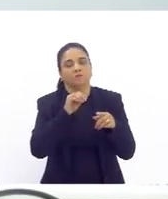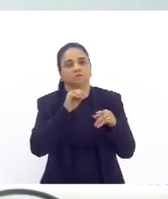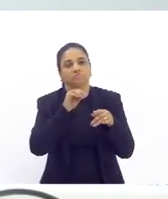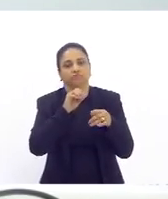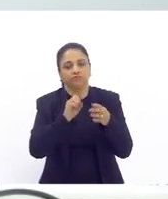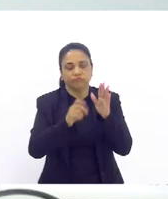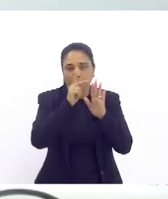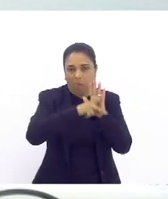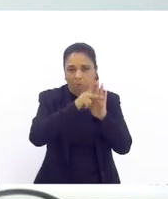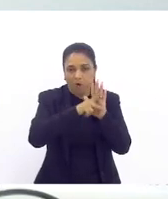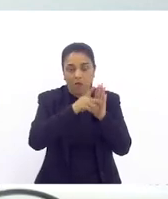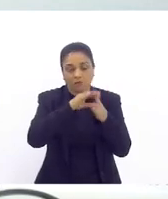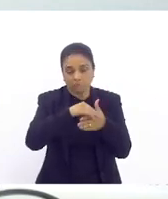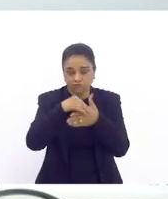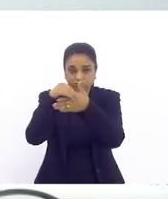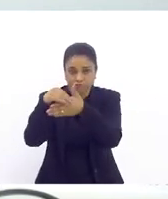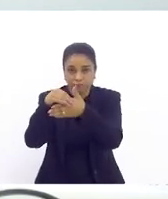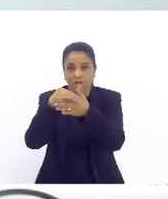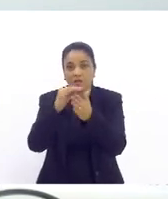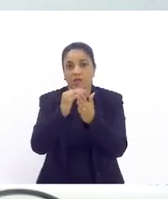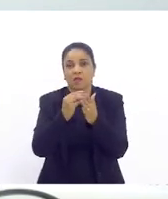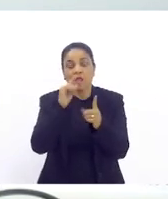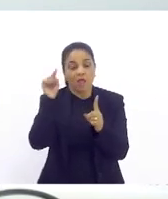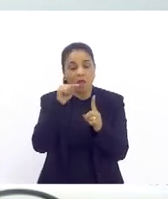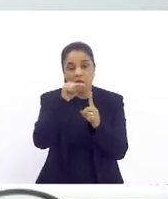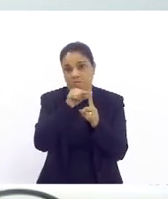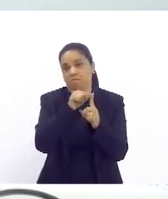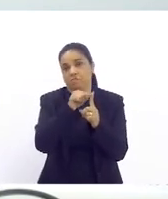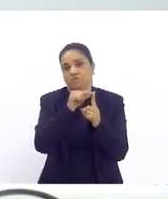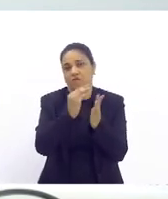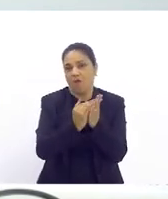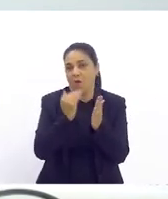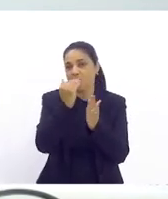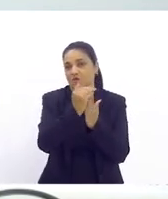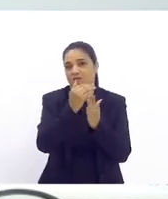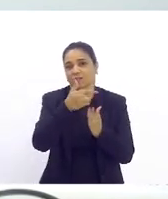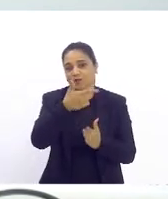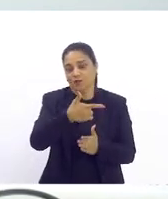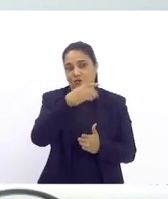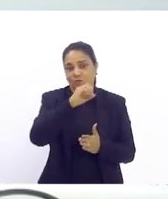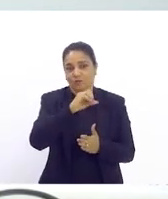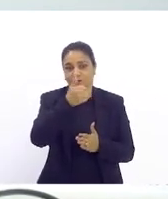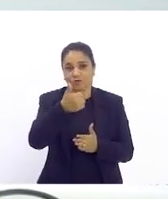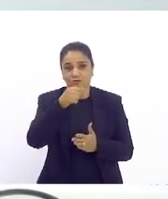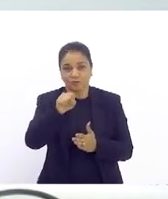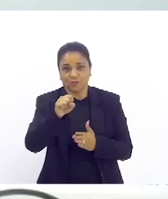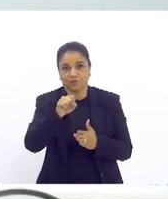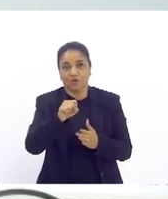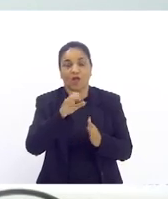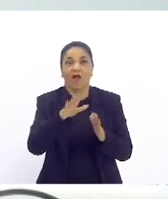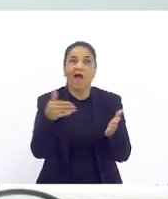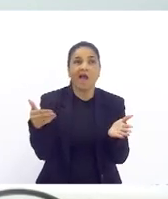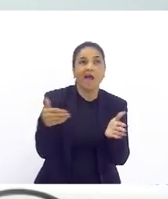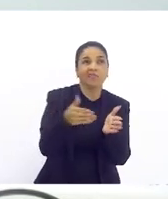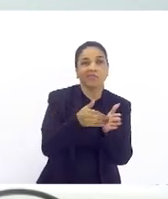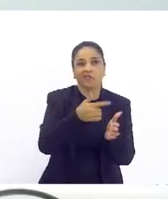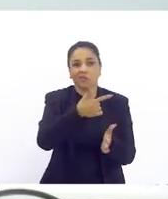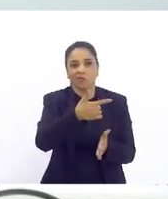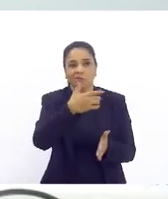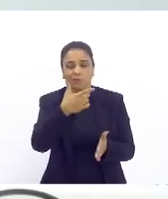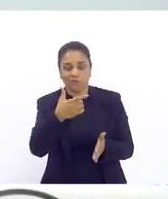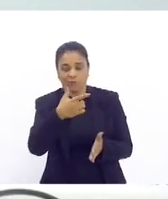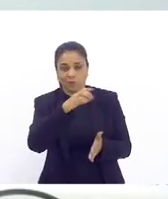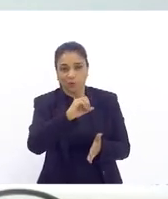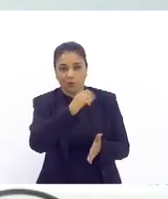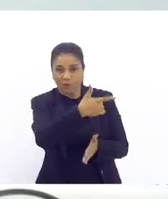a métrica 10 metas porque o congresso foi feito em 2018 E aí eles vem com metas dizendo assim erradicaram até o ano de 2020 e aí